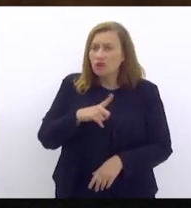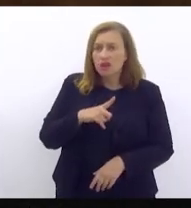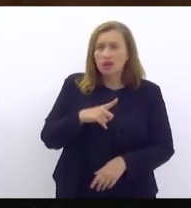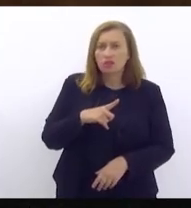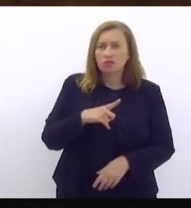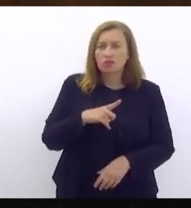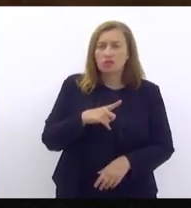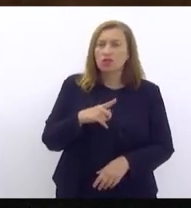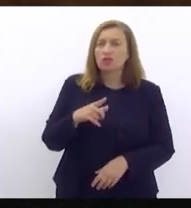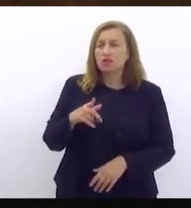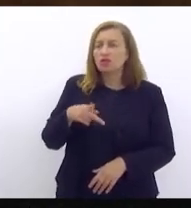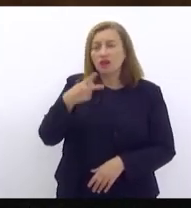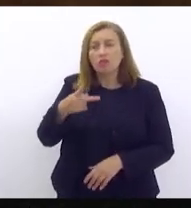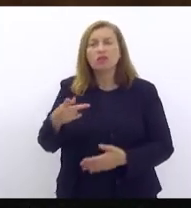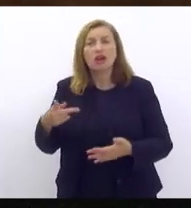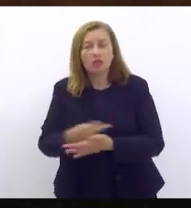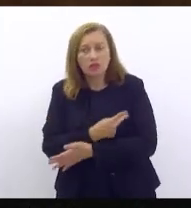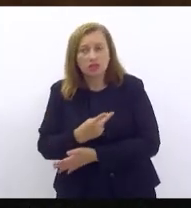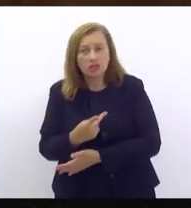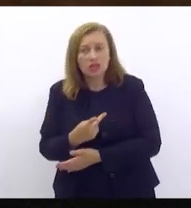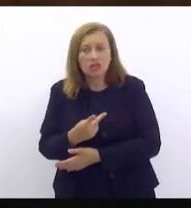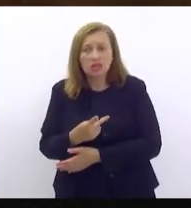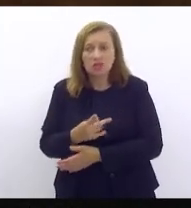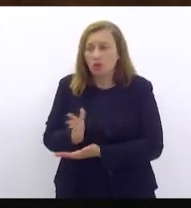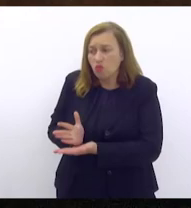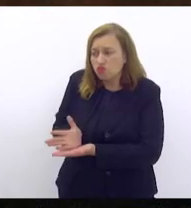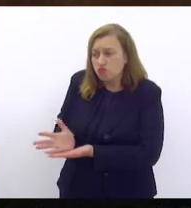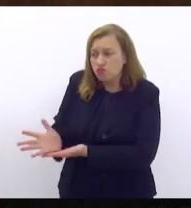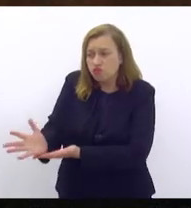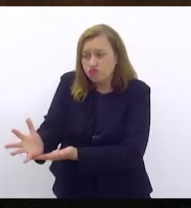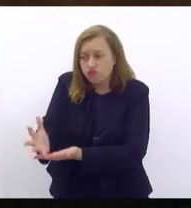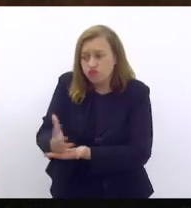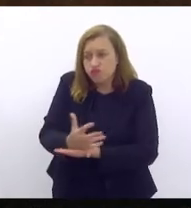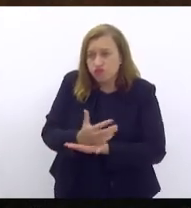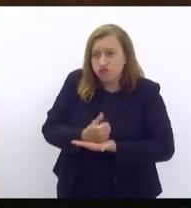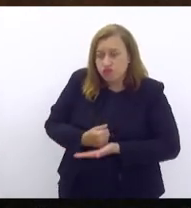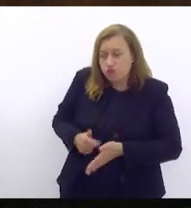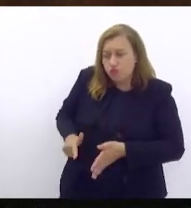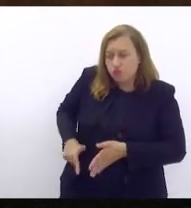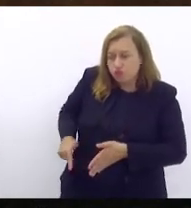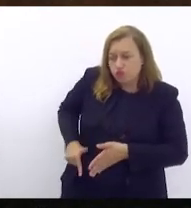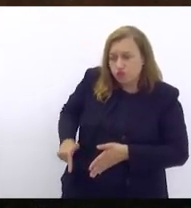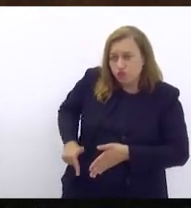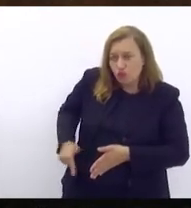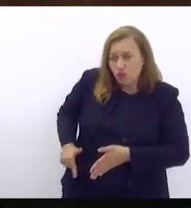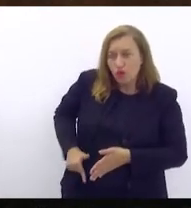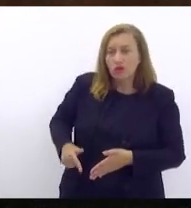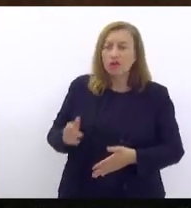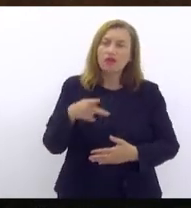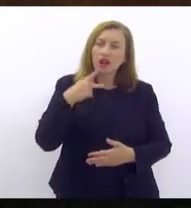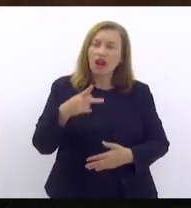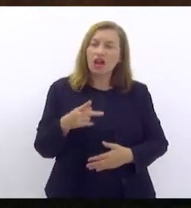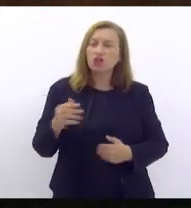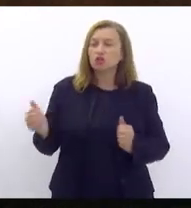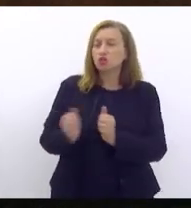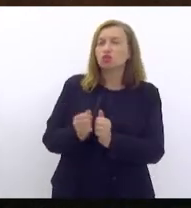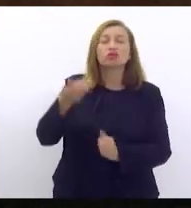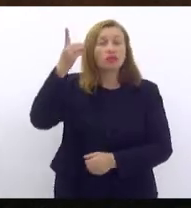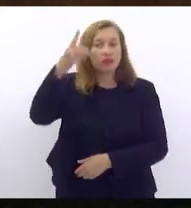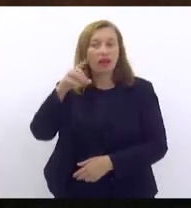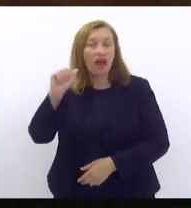que estava acontecendo no Rio de Janeiro, a máfia da arrecadação, e que nós vamos lançar, juntamente, deputado Alan Lopes, já